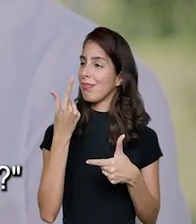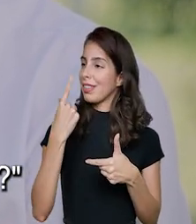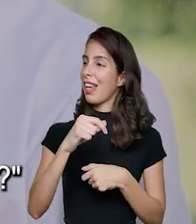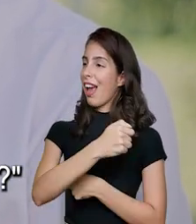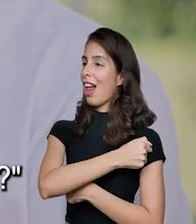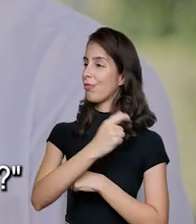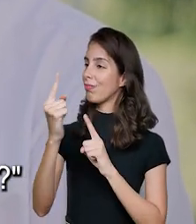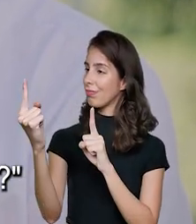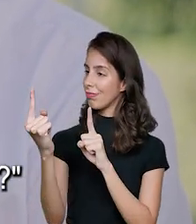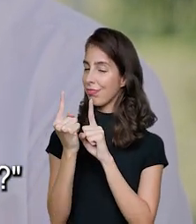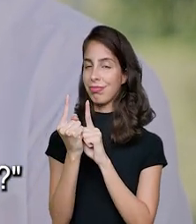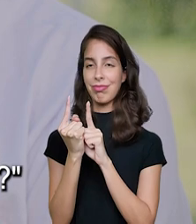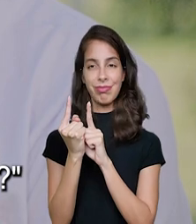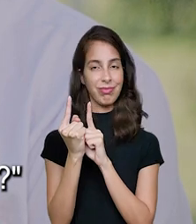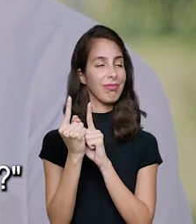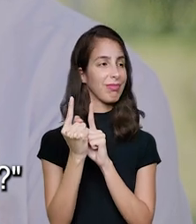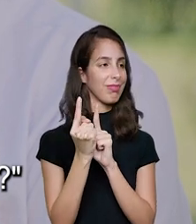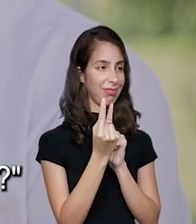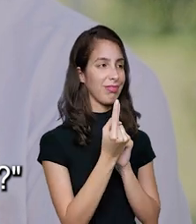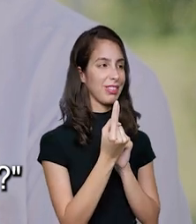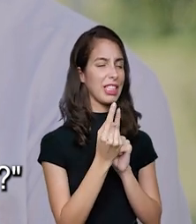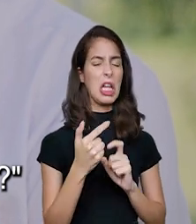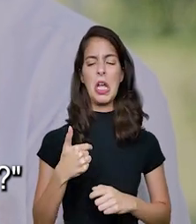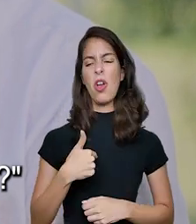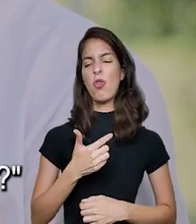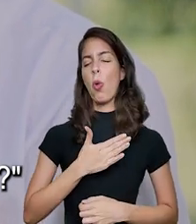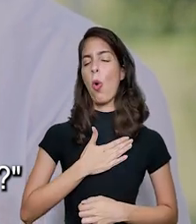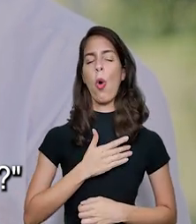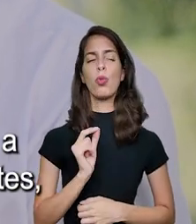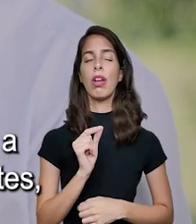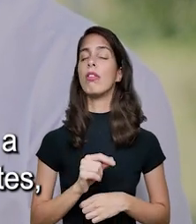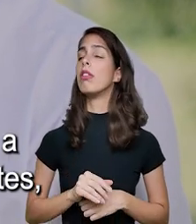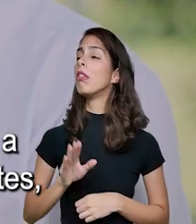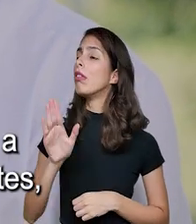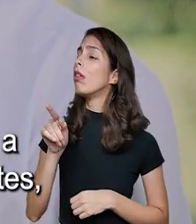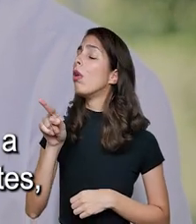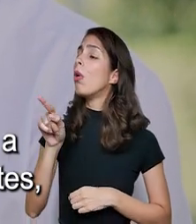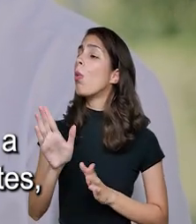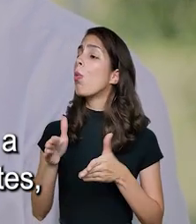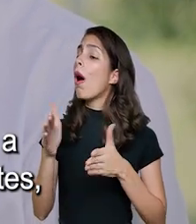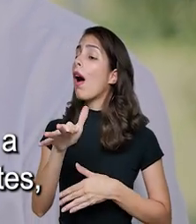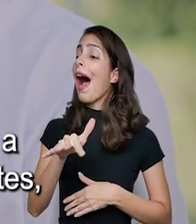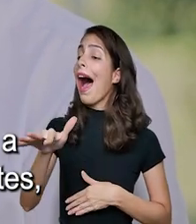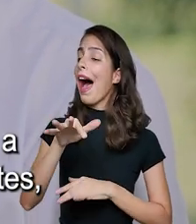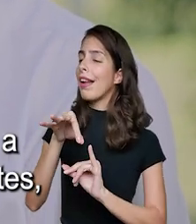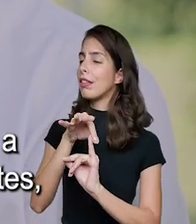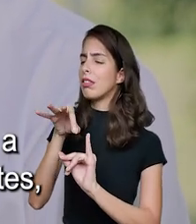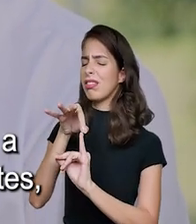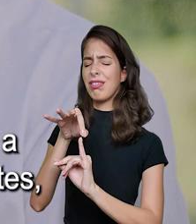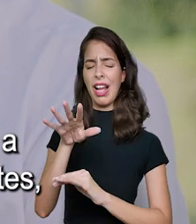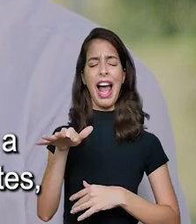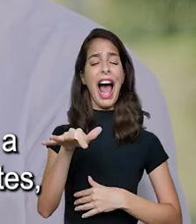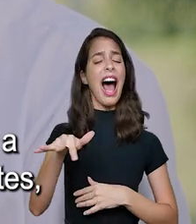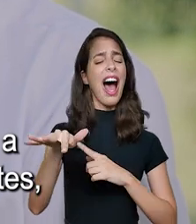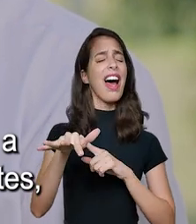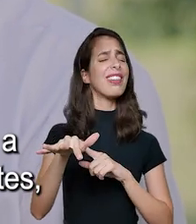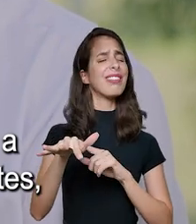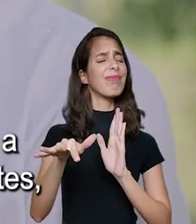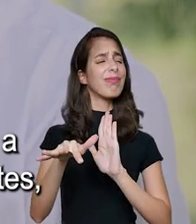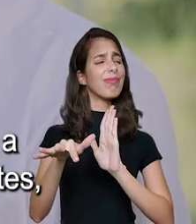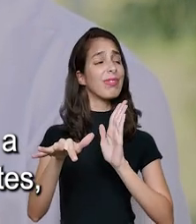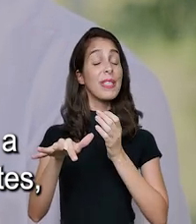nossos estudantes a gente não eu gosto de dizer assim qual é o nicho da instituição eu falei não nosso tem nicho a gente